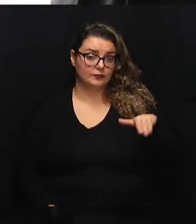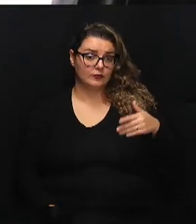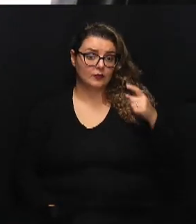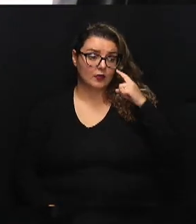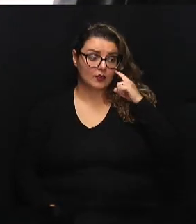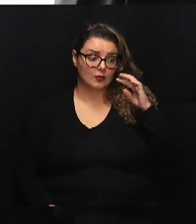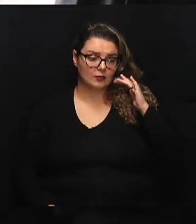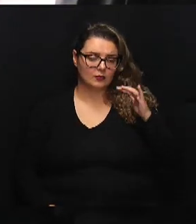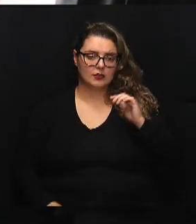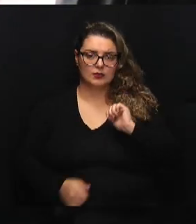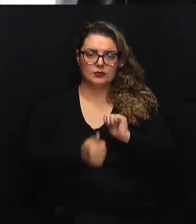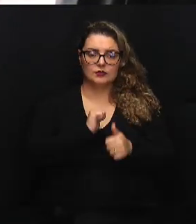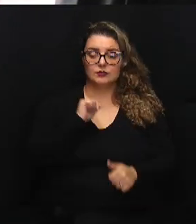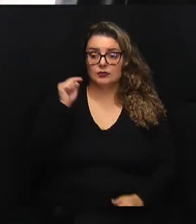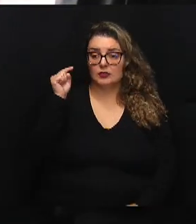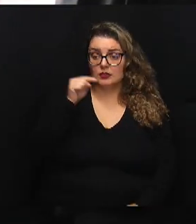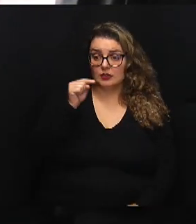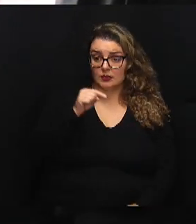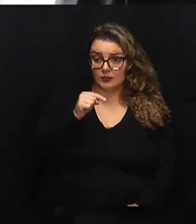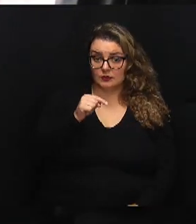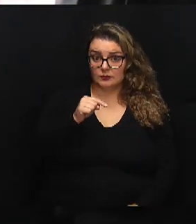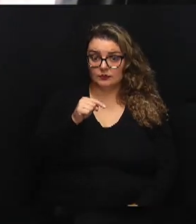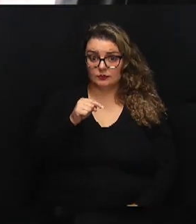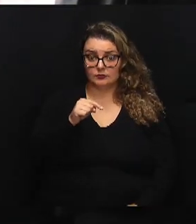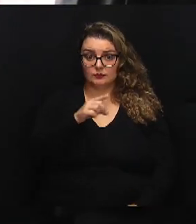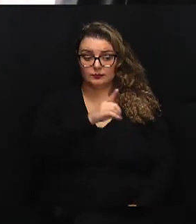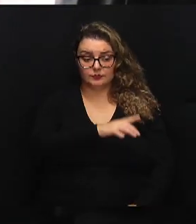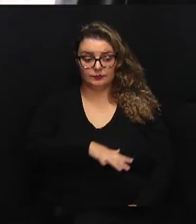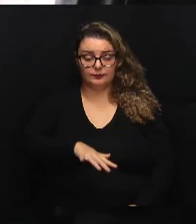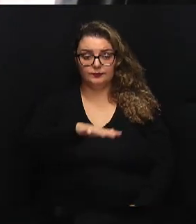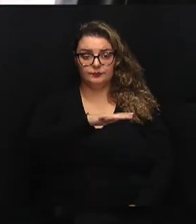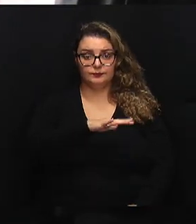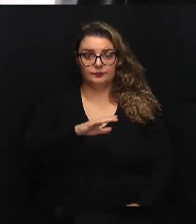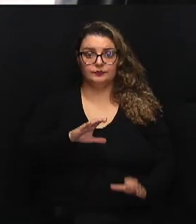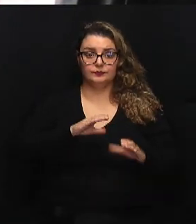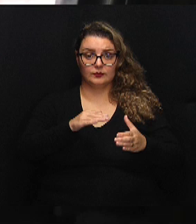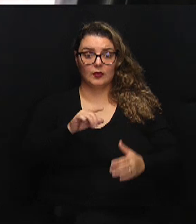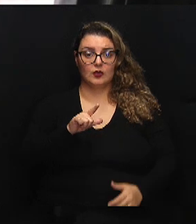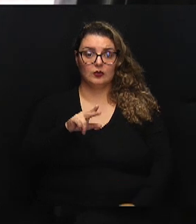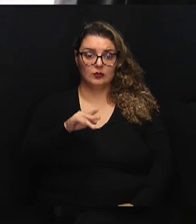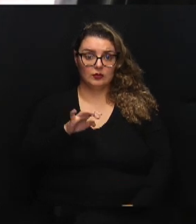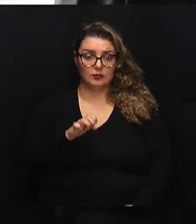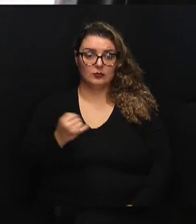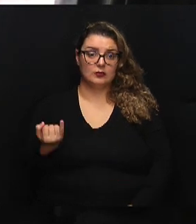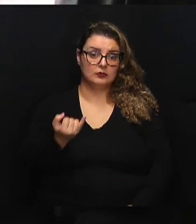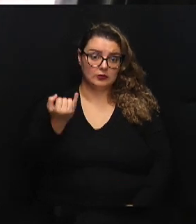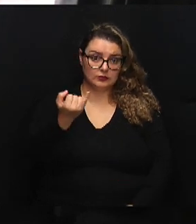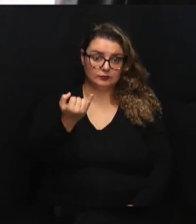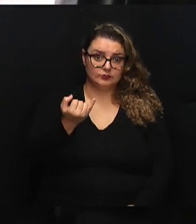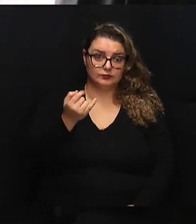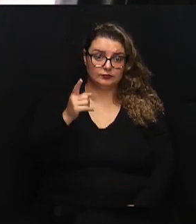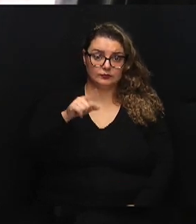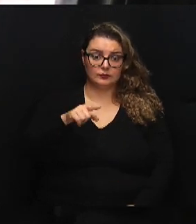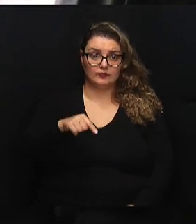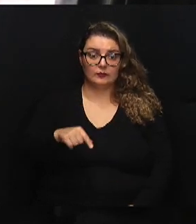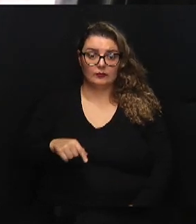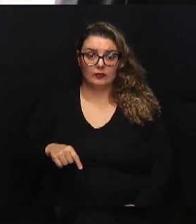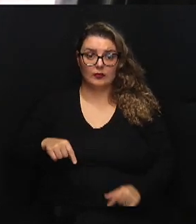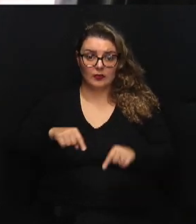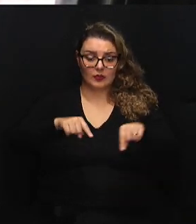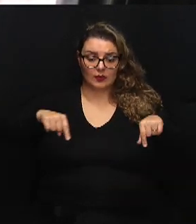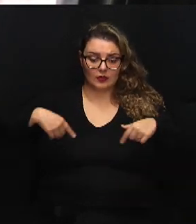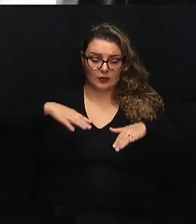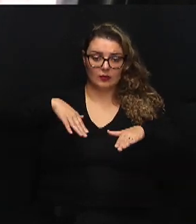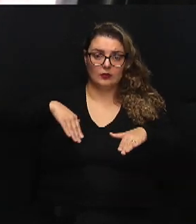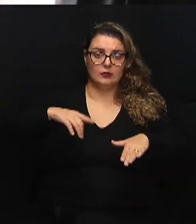do esporte, lá é um distrito que tem um clube importante, né, que é uma das piscinas que ainda